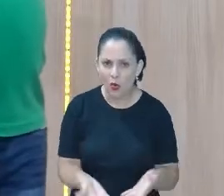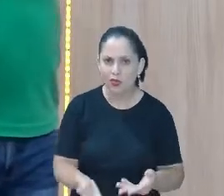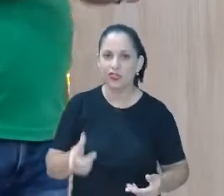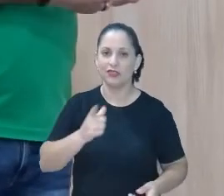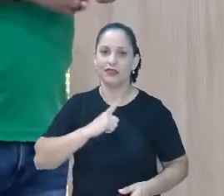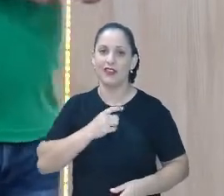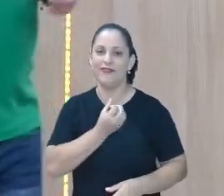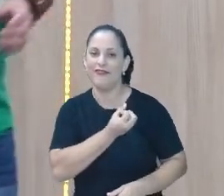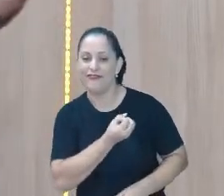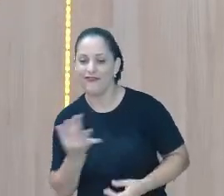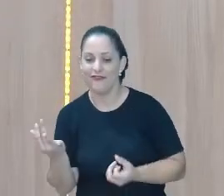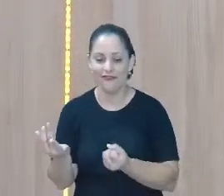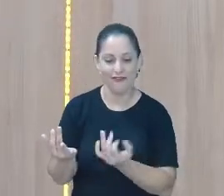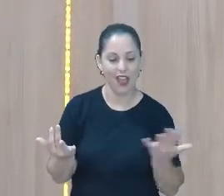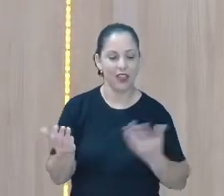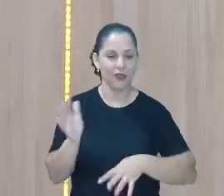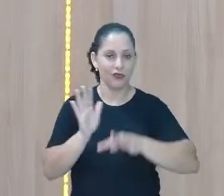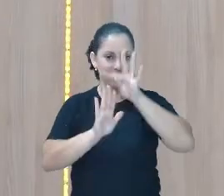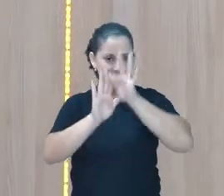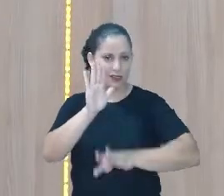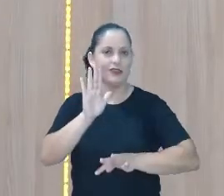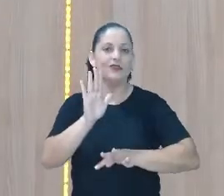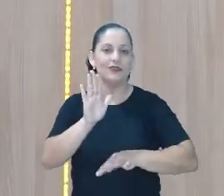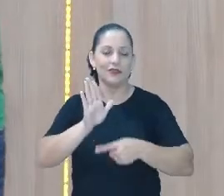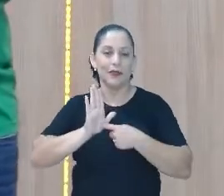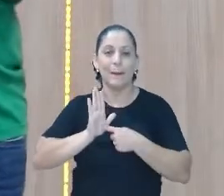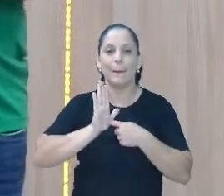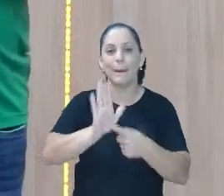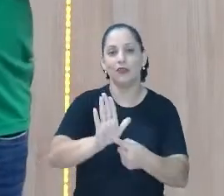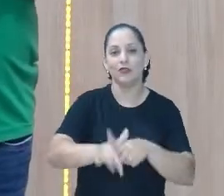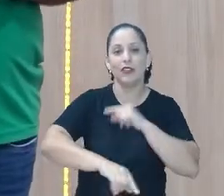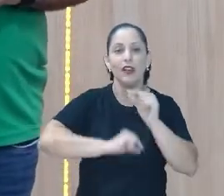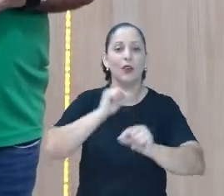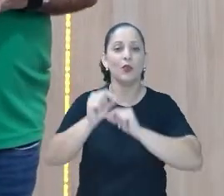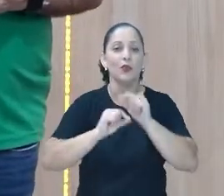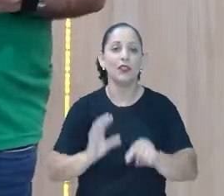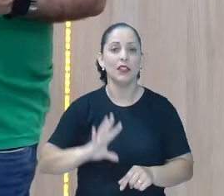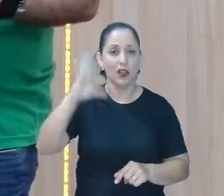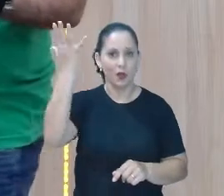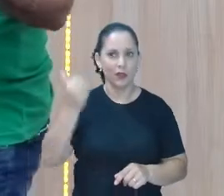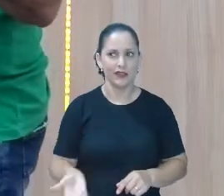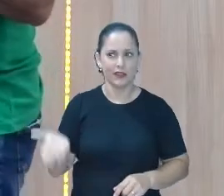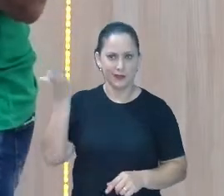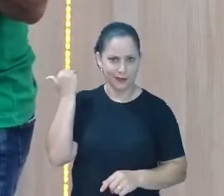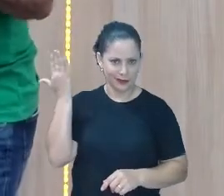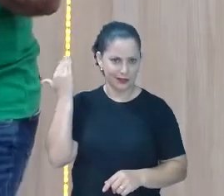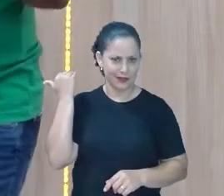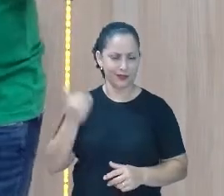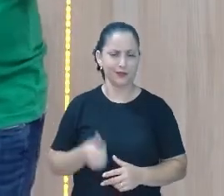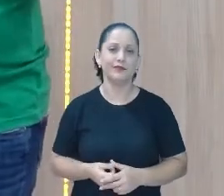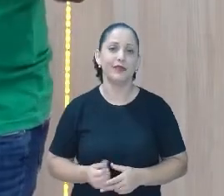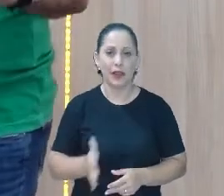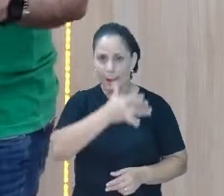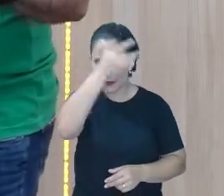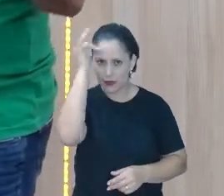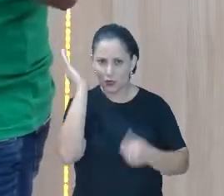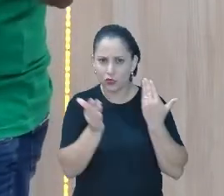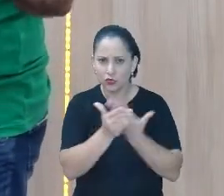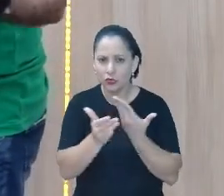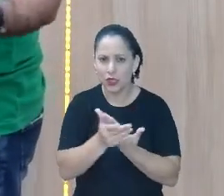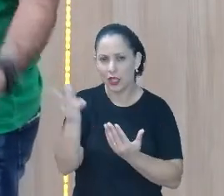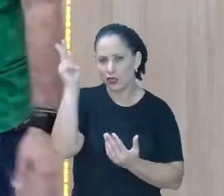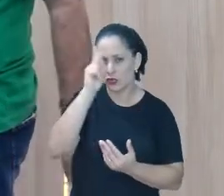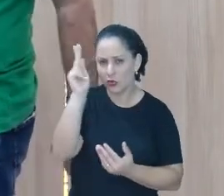foram produzidos, né, mostrando o que é que aconteceu naquele período. Então, o historiador ele vai se preocupar com